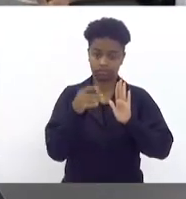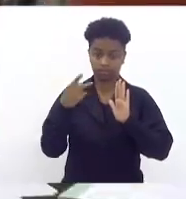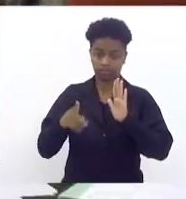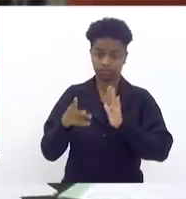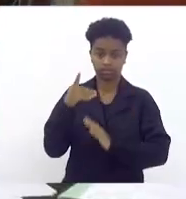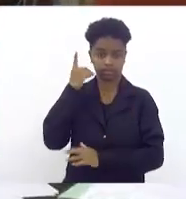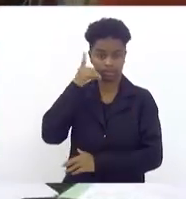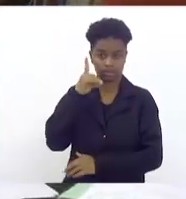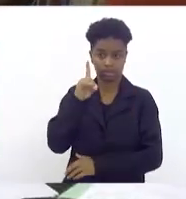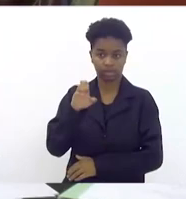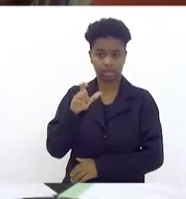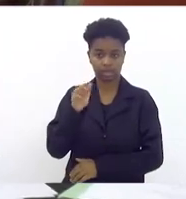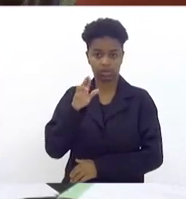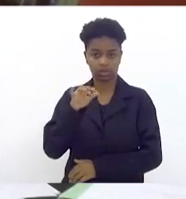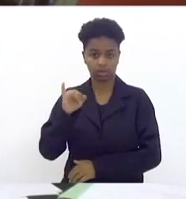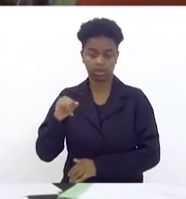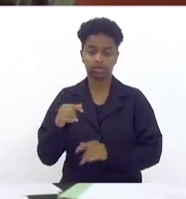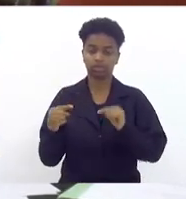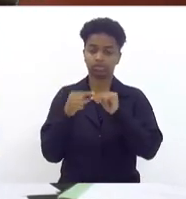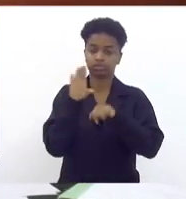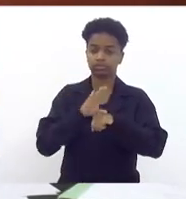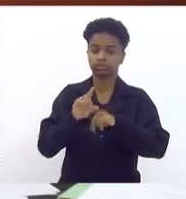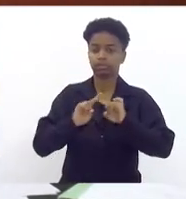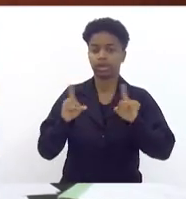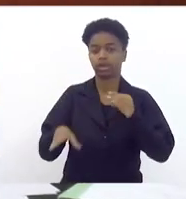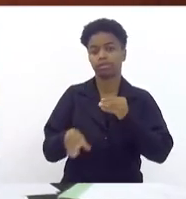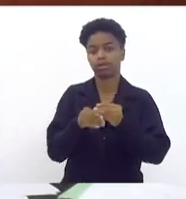Delaroli. Pela constitucionalidade com emendas.